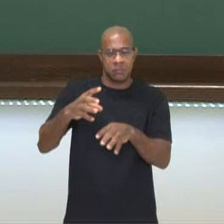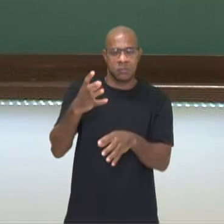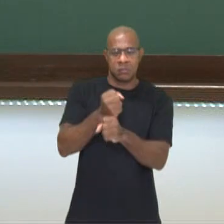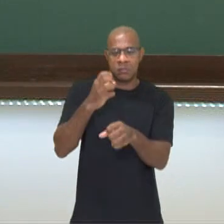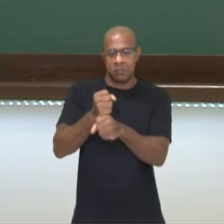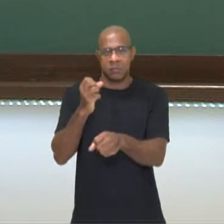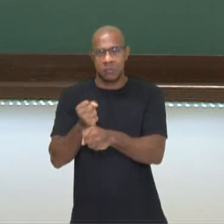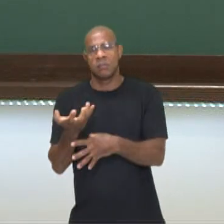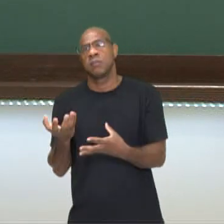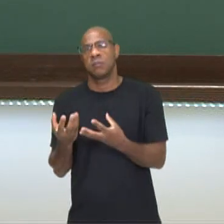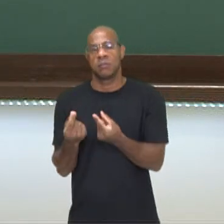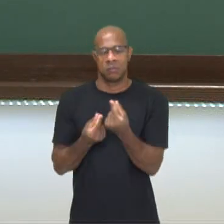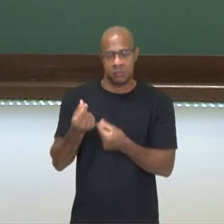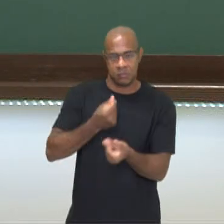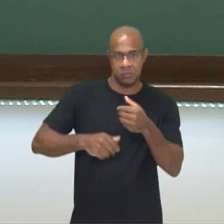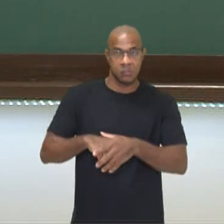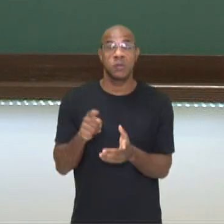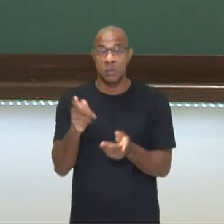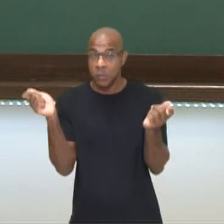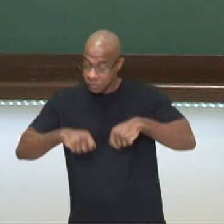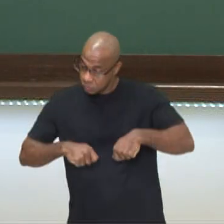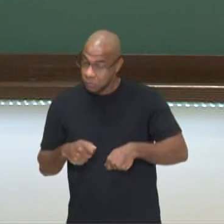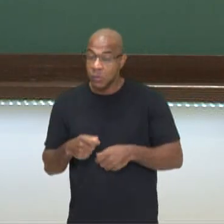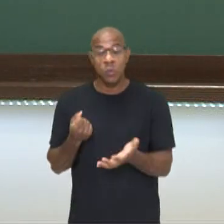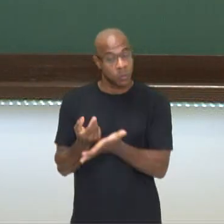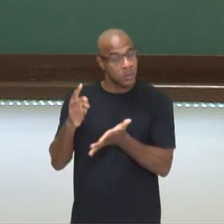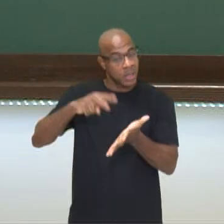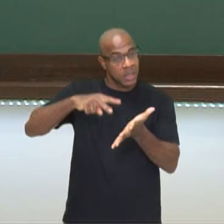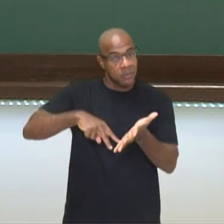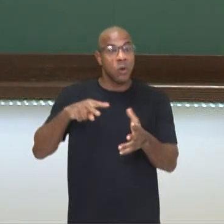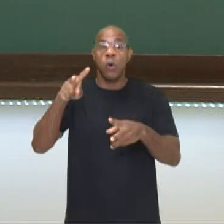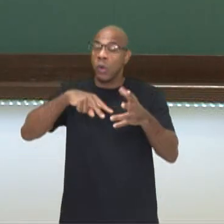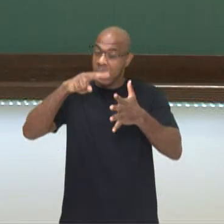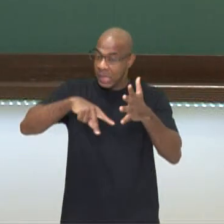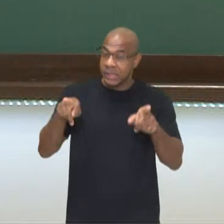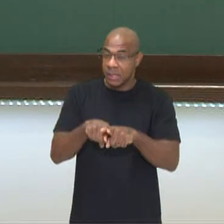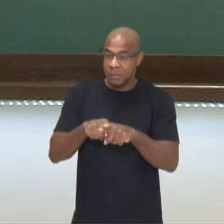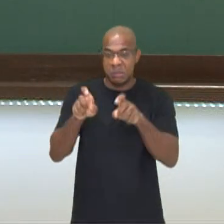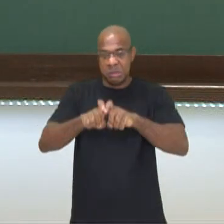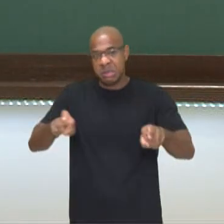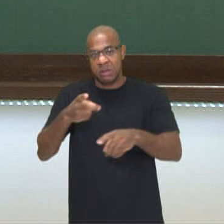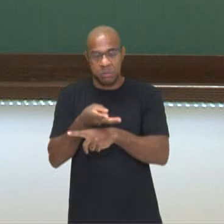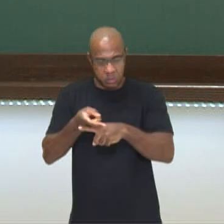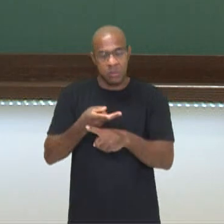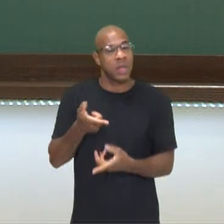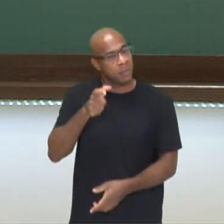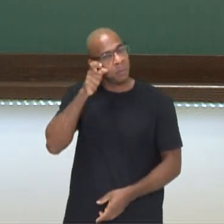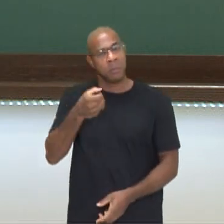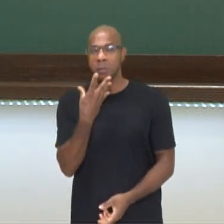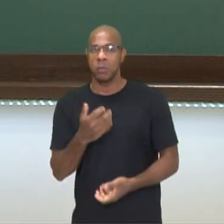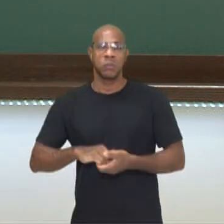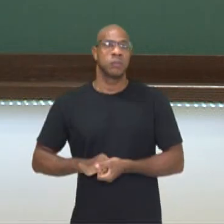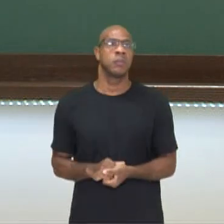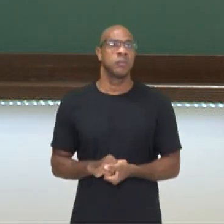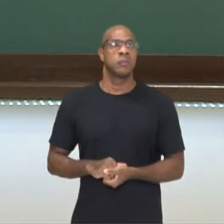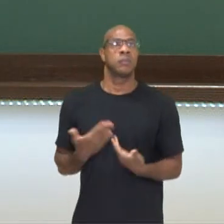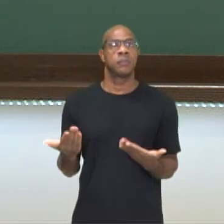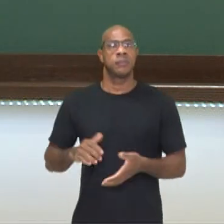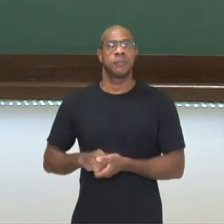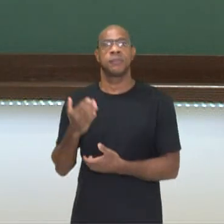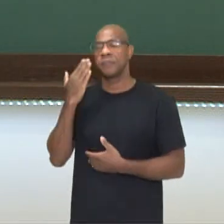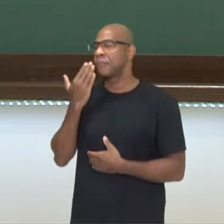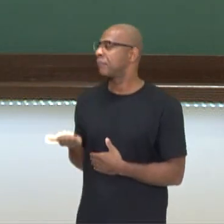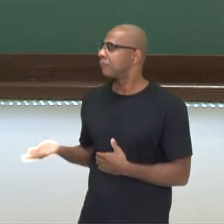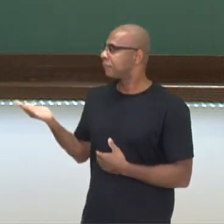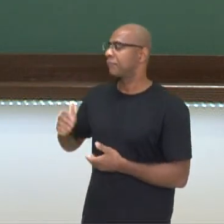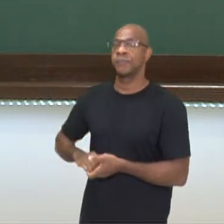se possível, se vocês puderem ler o livro, aconselho que vocês leiam porque é um livro muito interessante. Vamos para mais uma